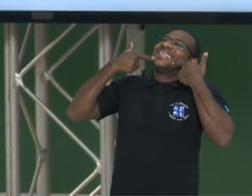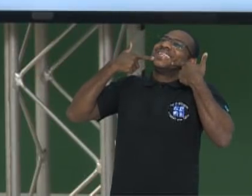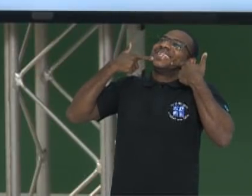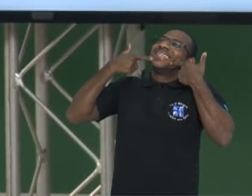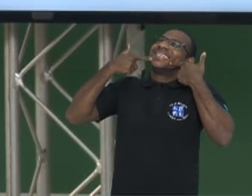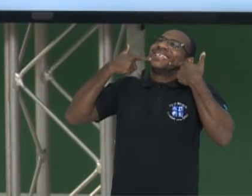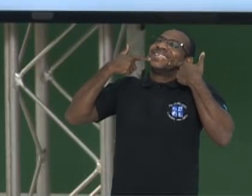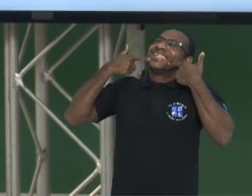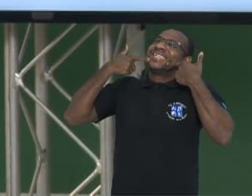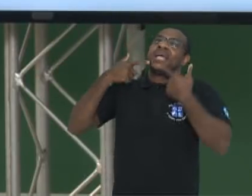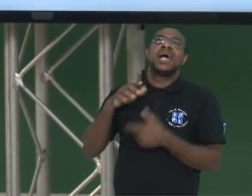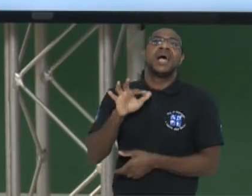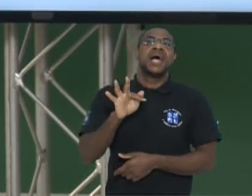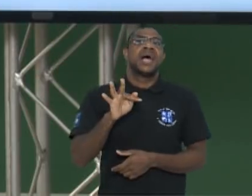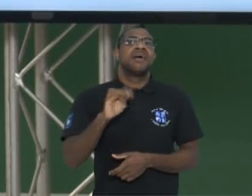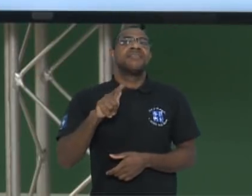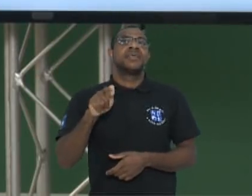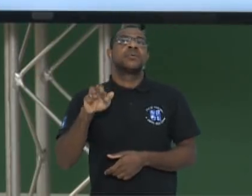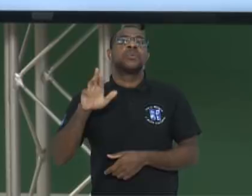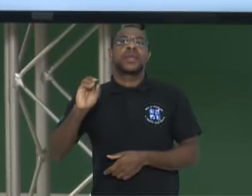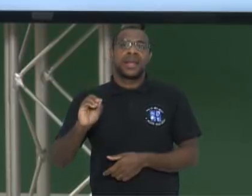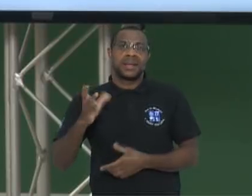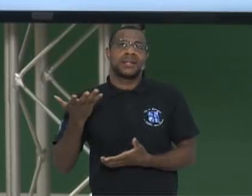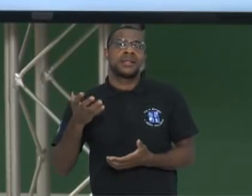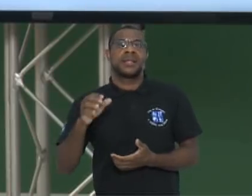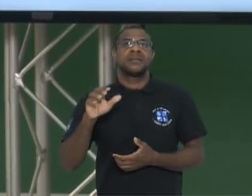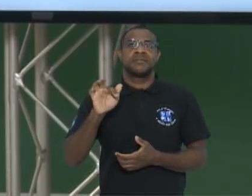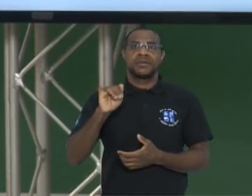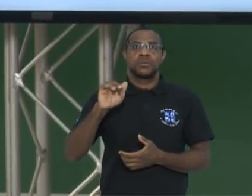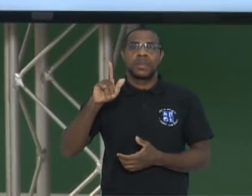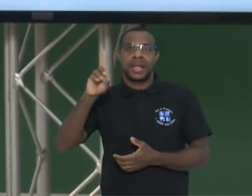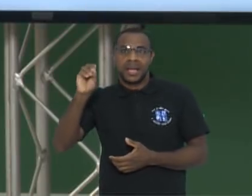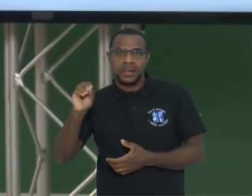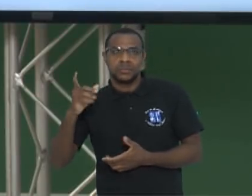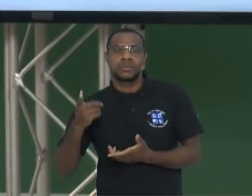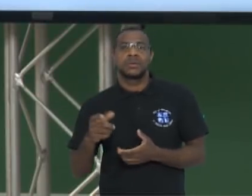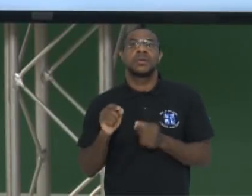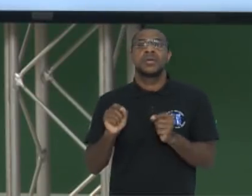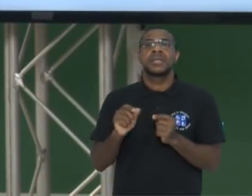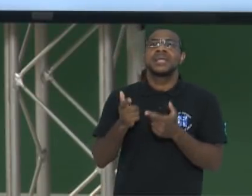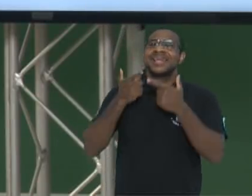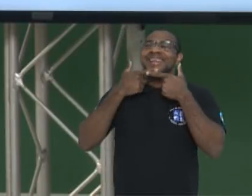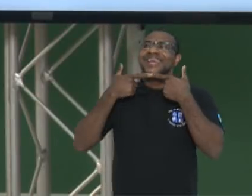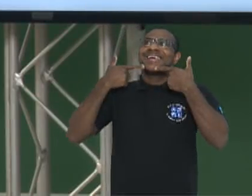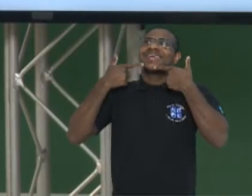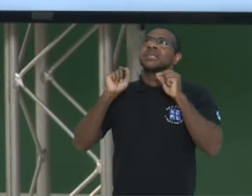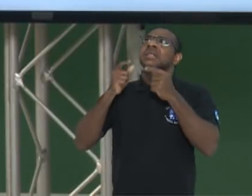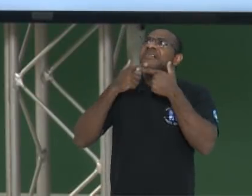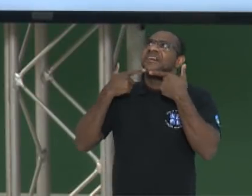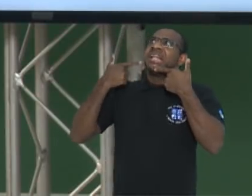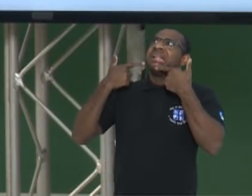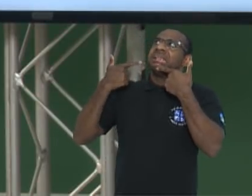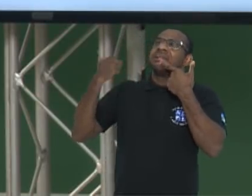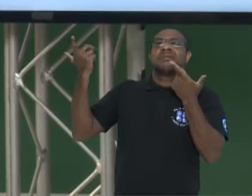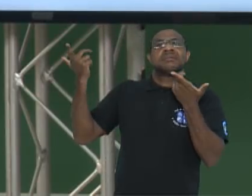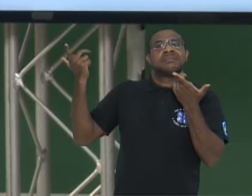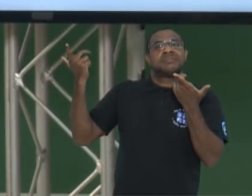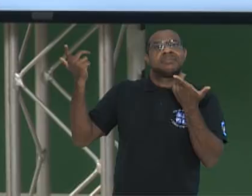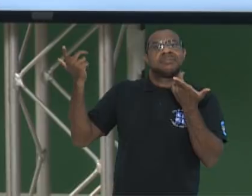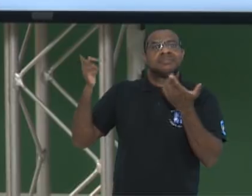linguagem conotativa, né? Provavelmente nessa frase, quem está feliz é o eu lírico de quem escreve, ou o narrador, que traz a